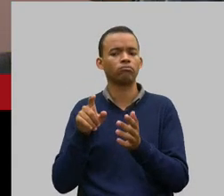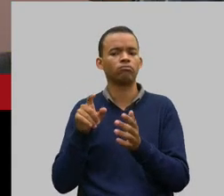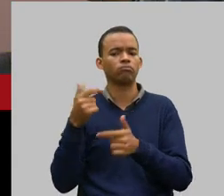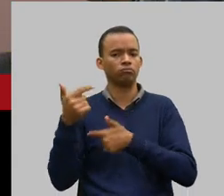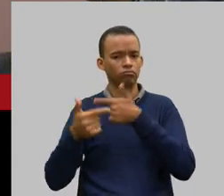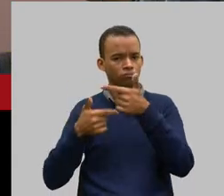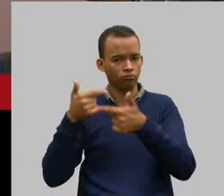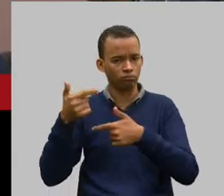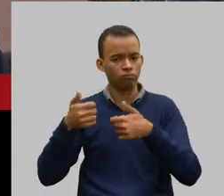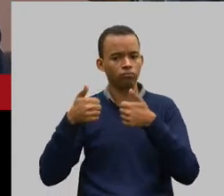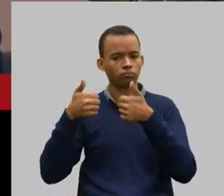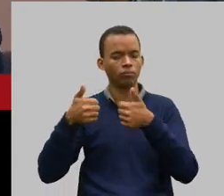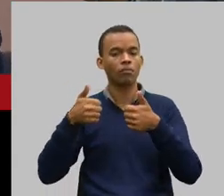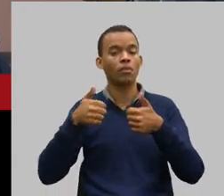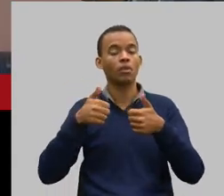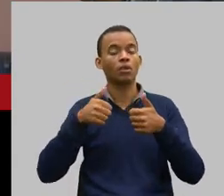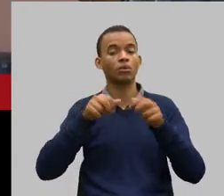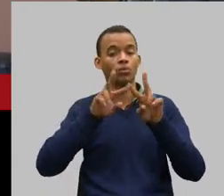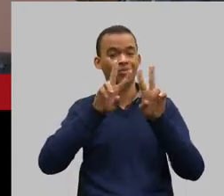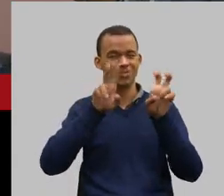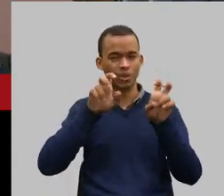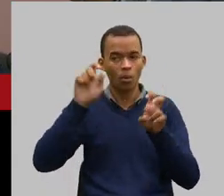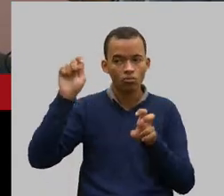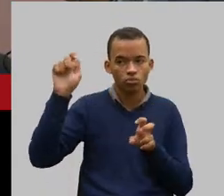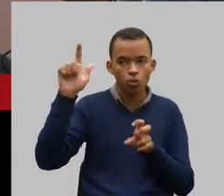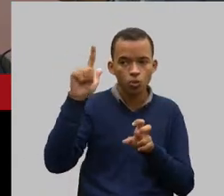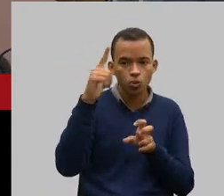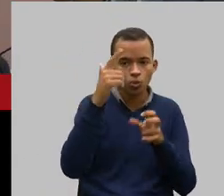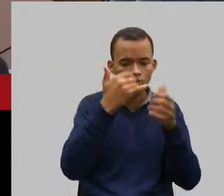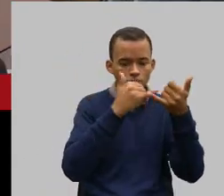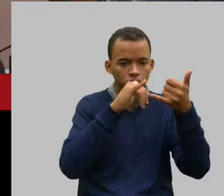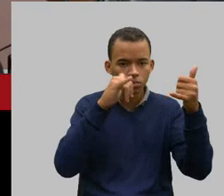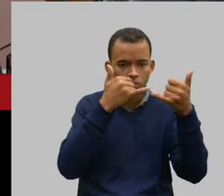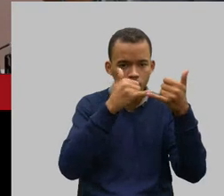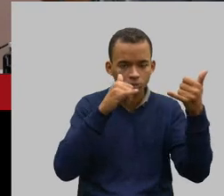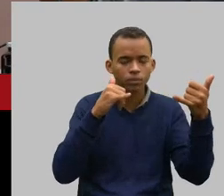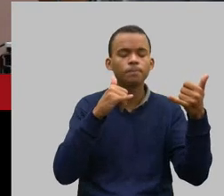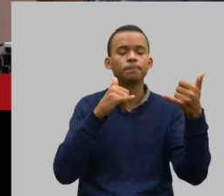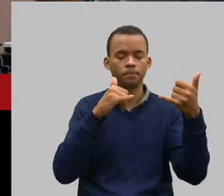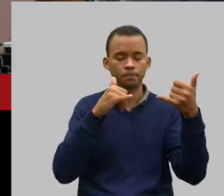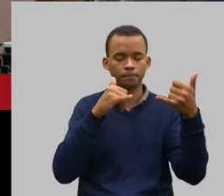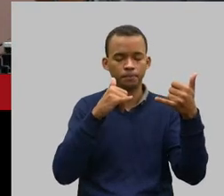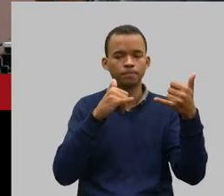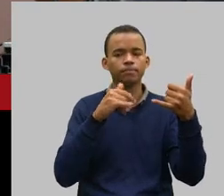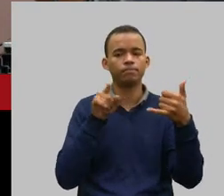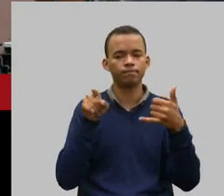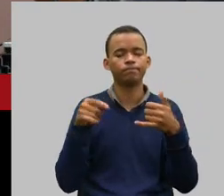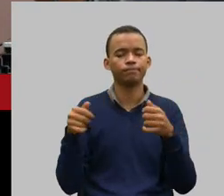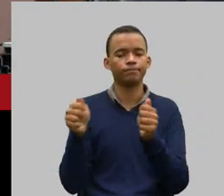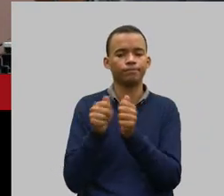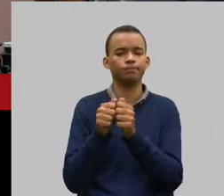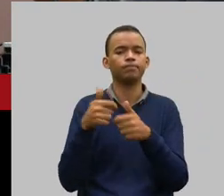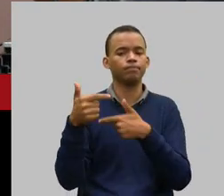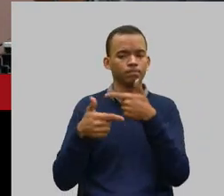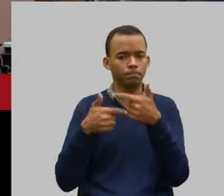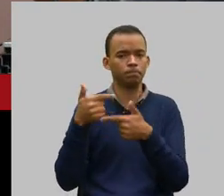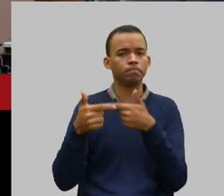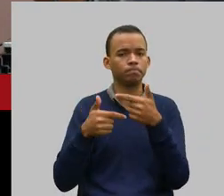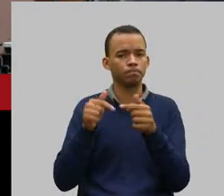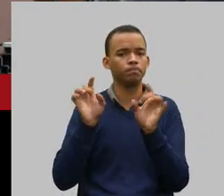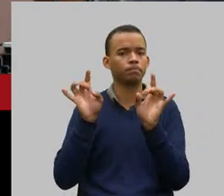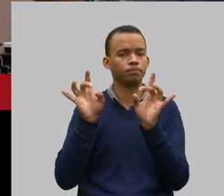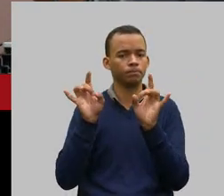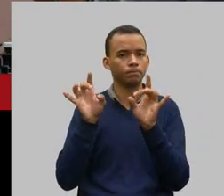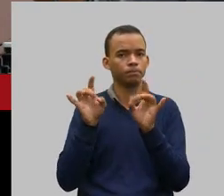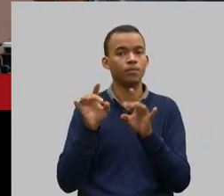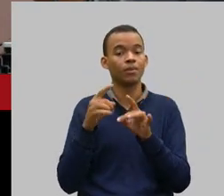DNA do Senhor nisso eh nós temos ali no norte de Minas eh uma